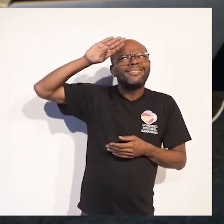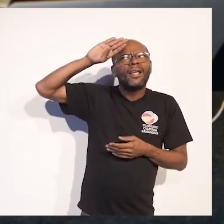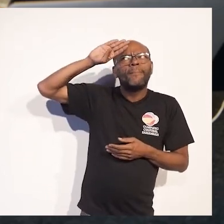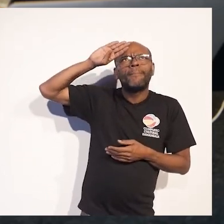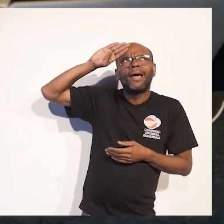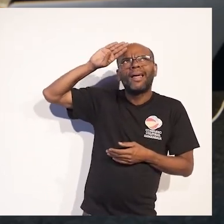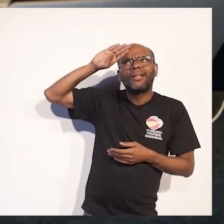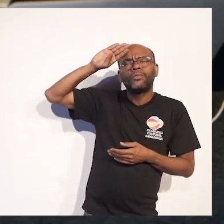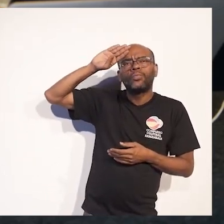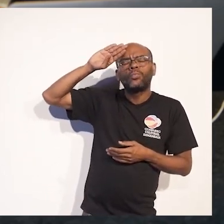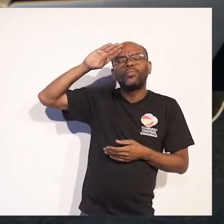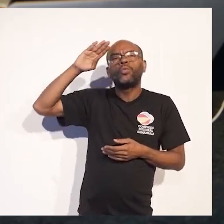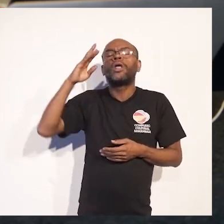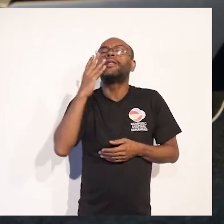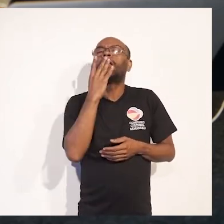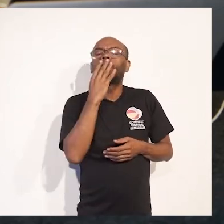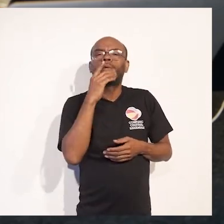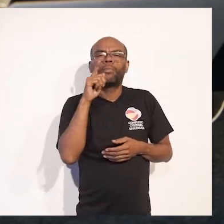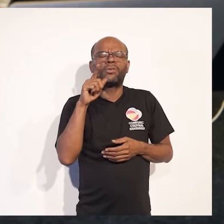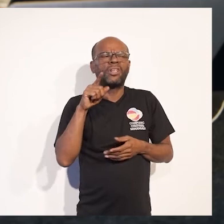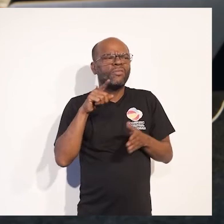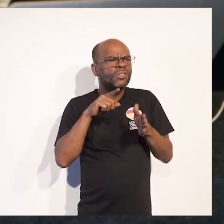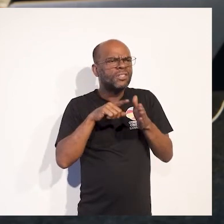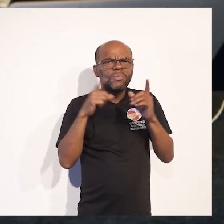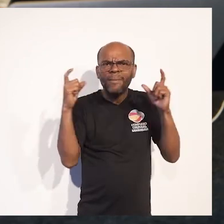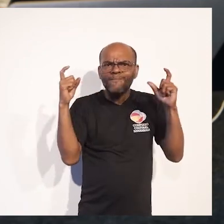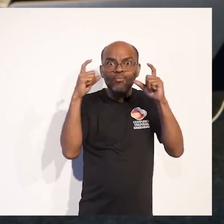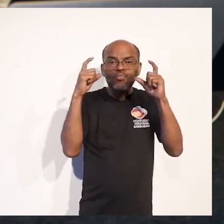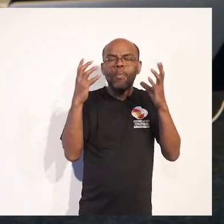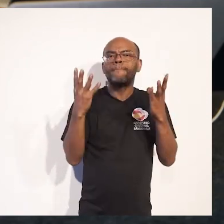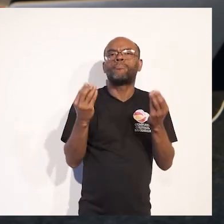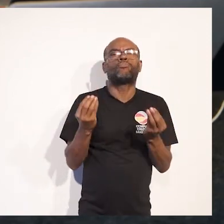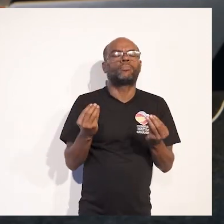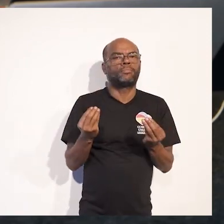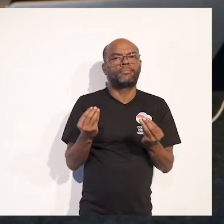outra questão que você tem que ficar muito atento.